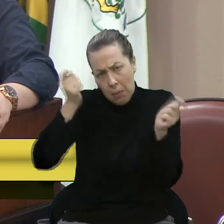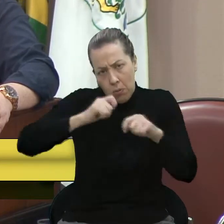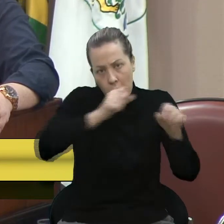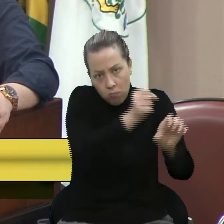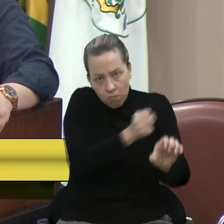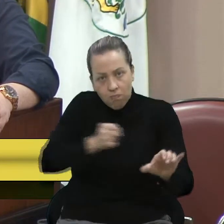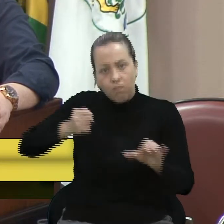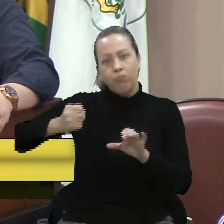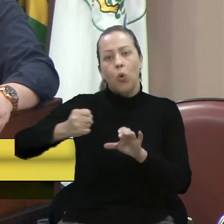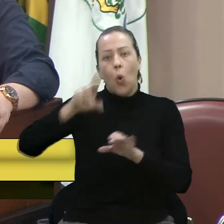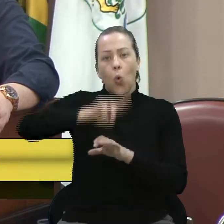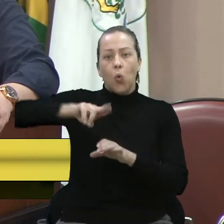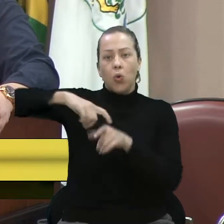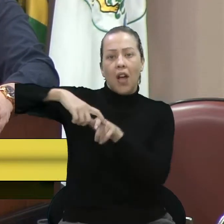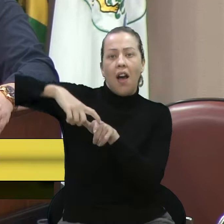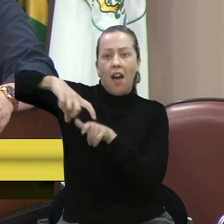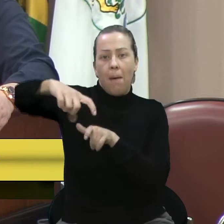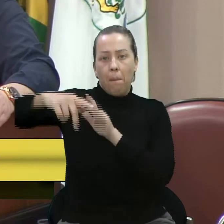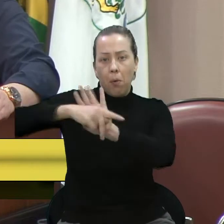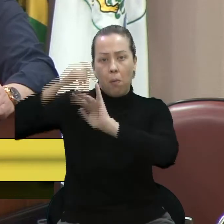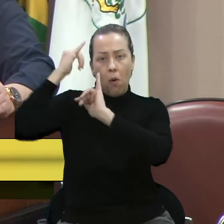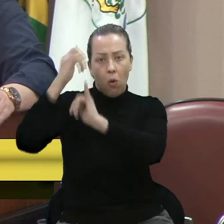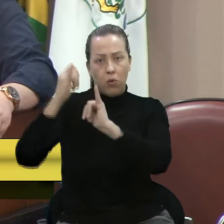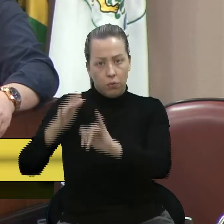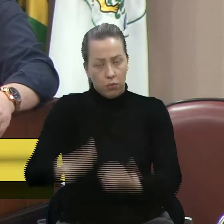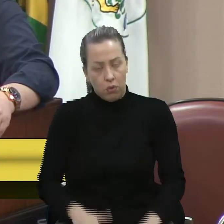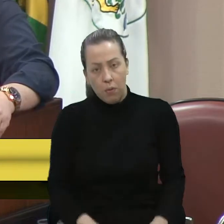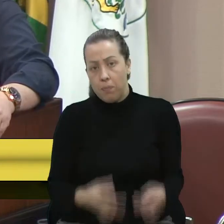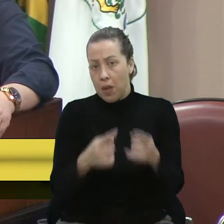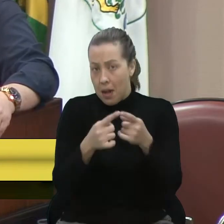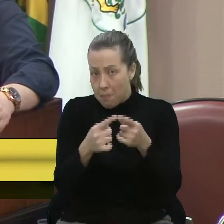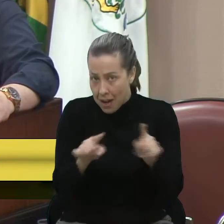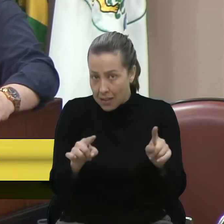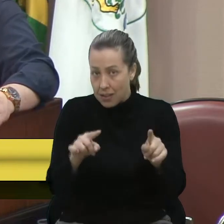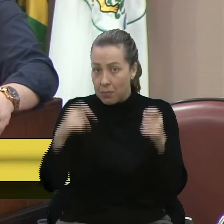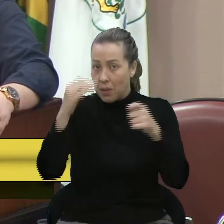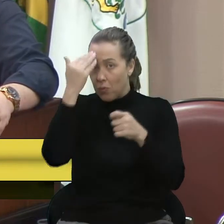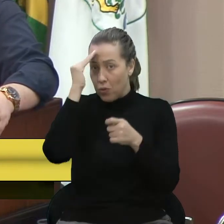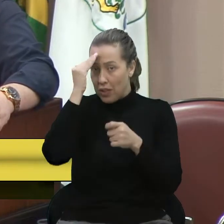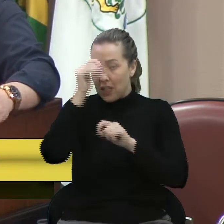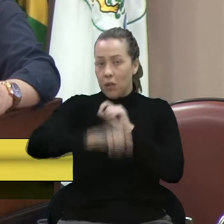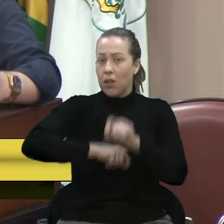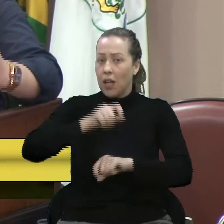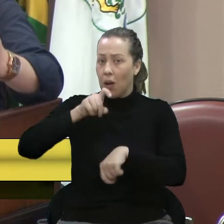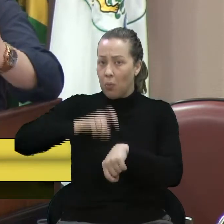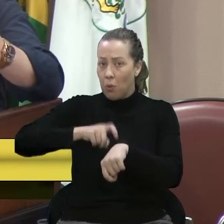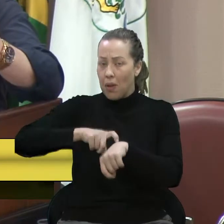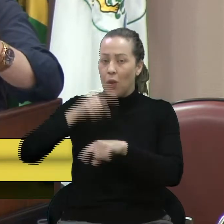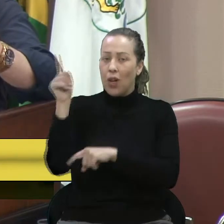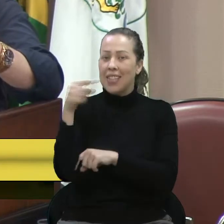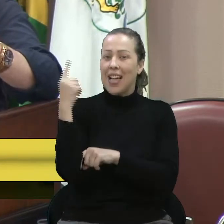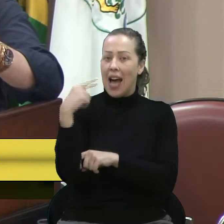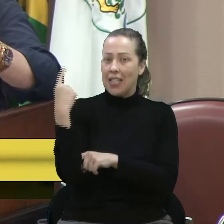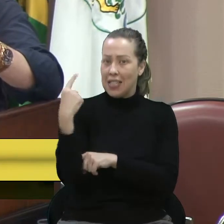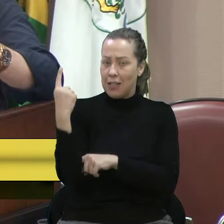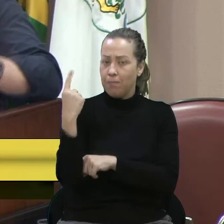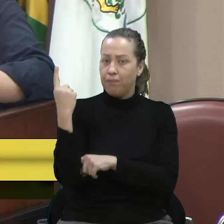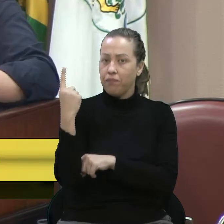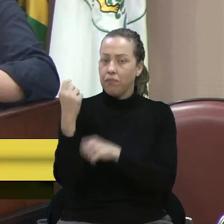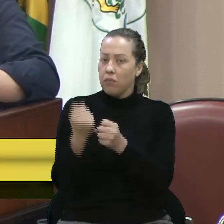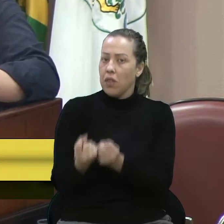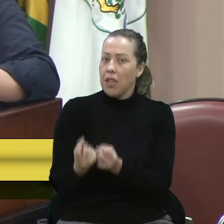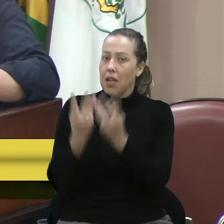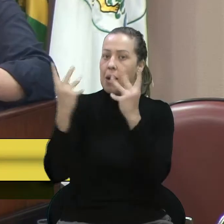também nessa flexibilização desse pessoal. Mas temos que entender, né, que no momento os táxis têm um número